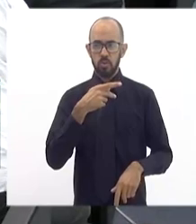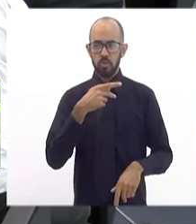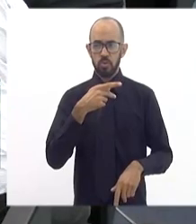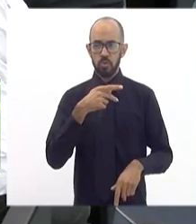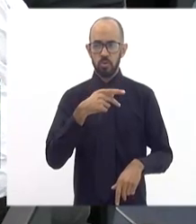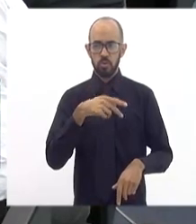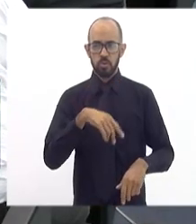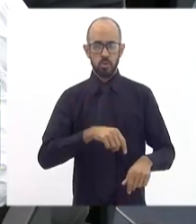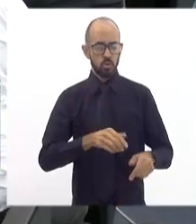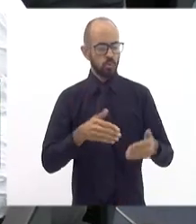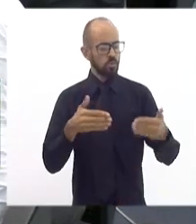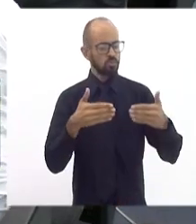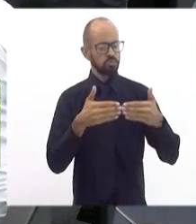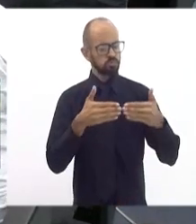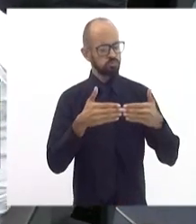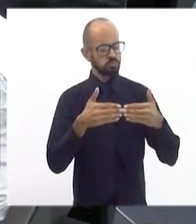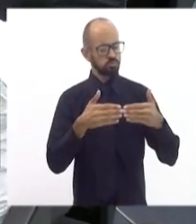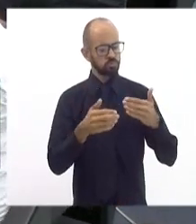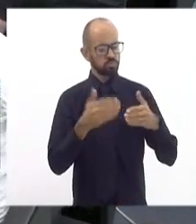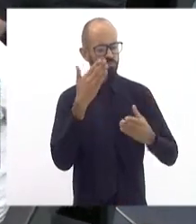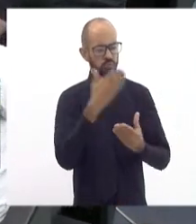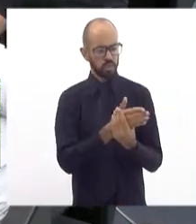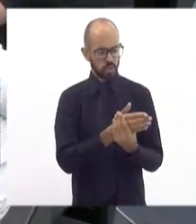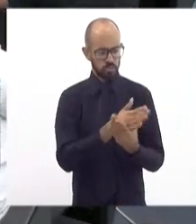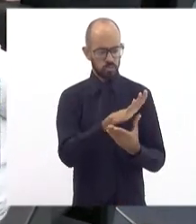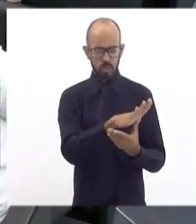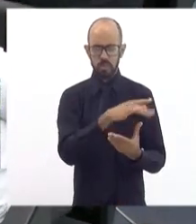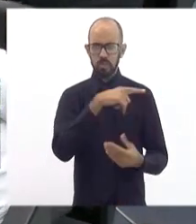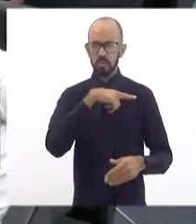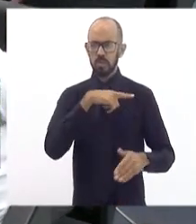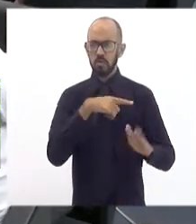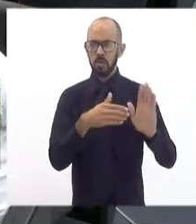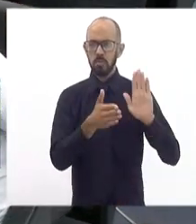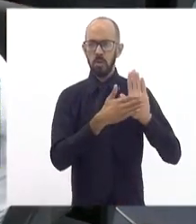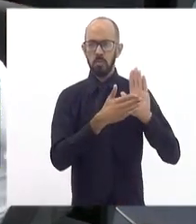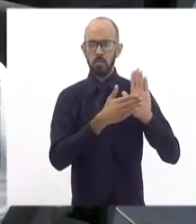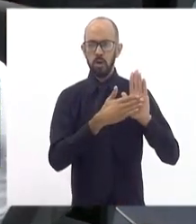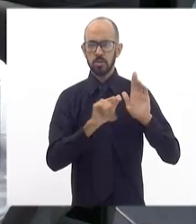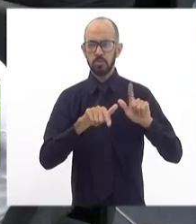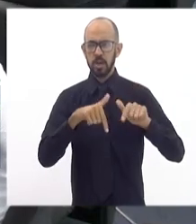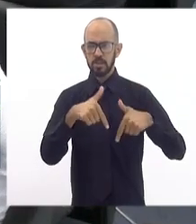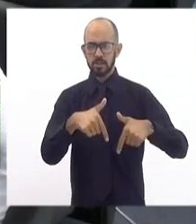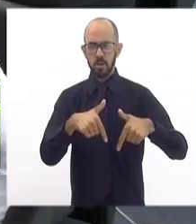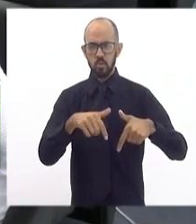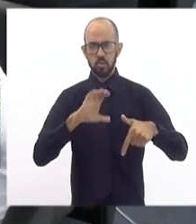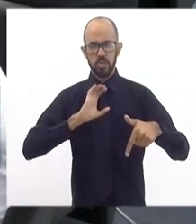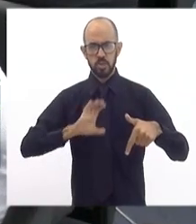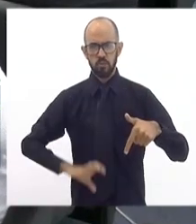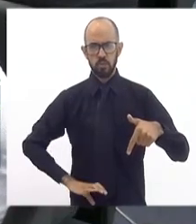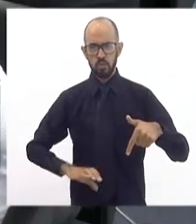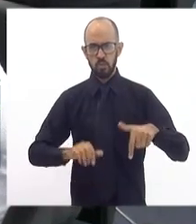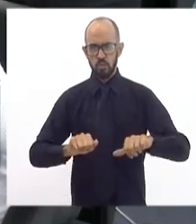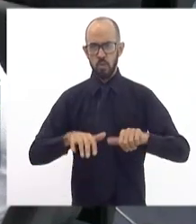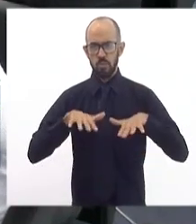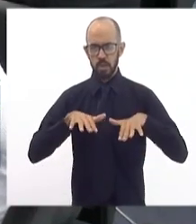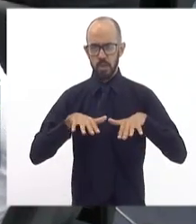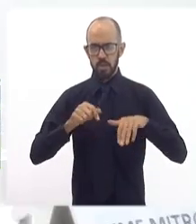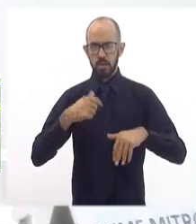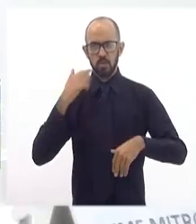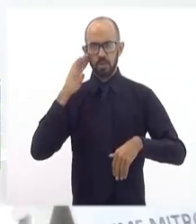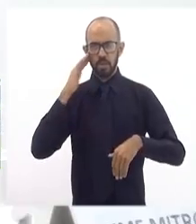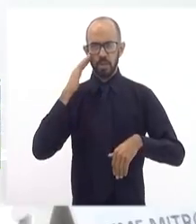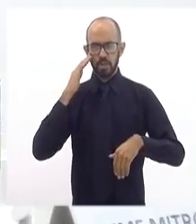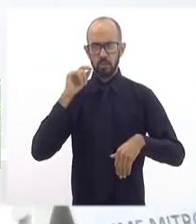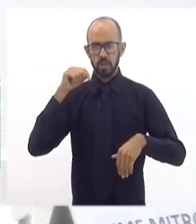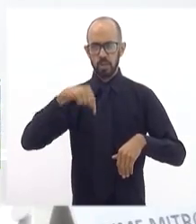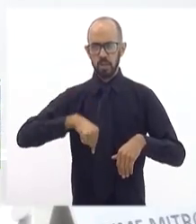Autos contudo nós temos já proposta uma ação civil pública eu entendo que essa audiência aqui é